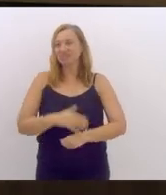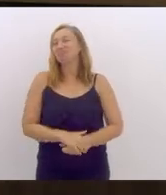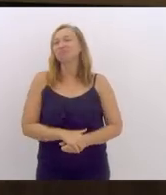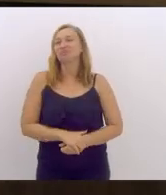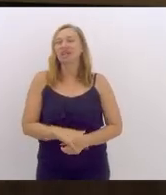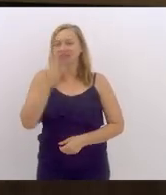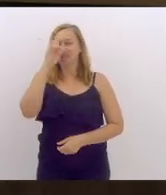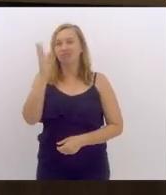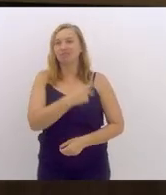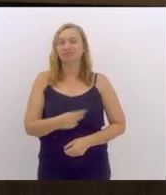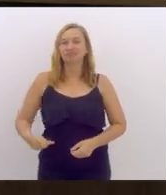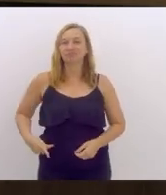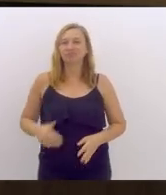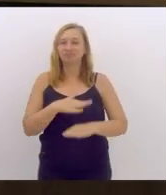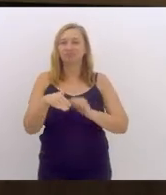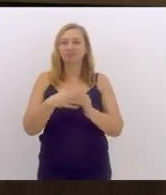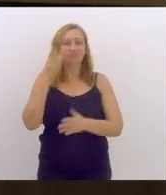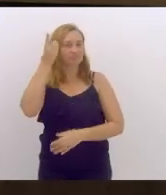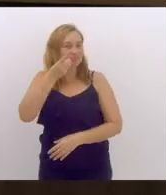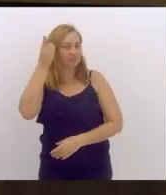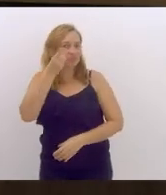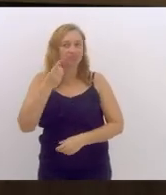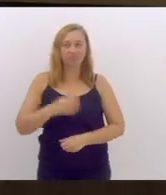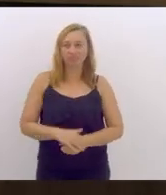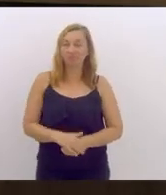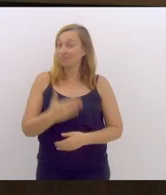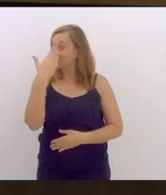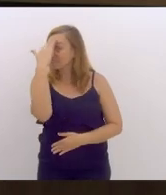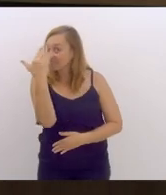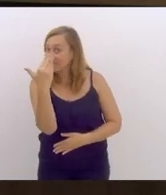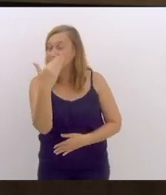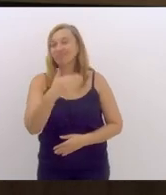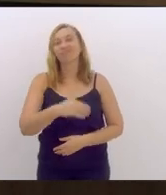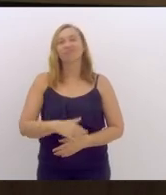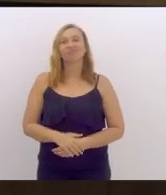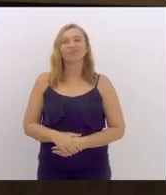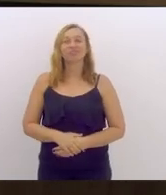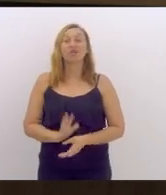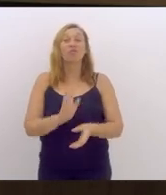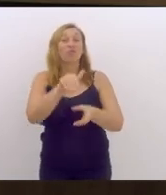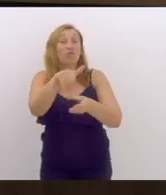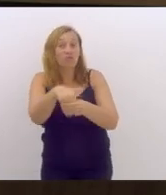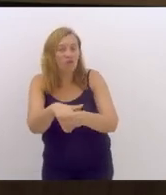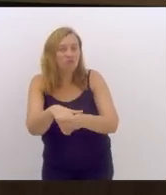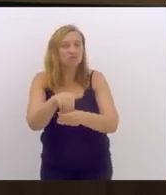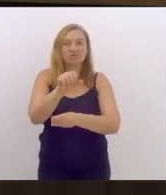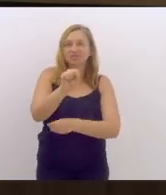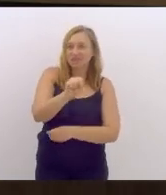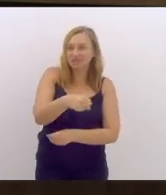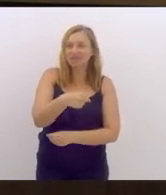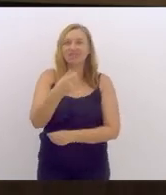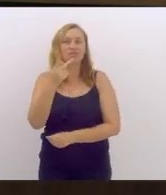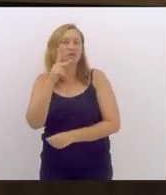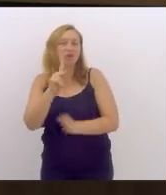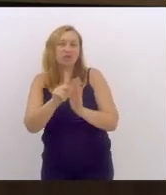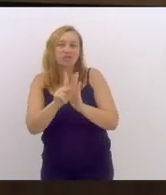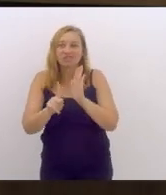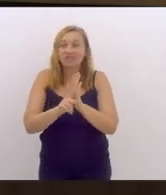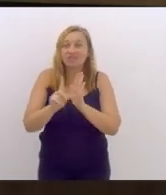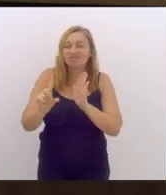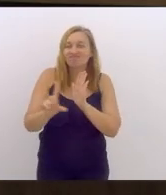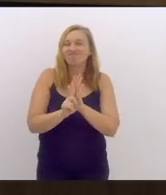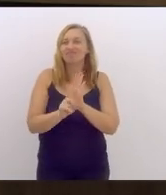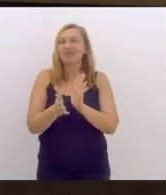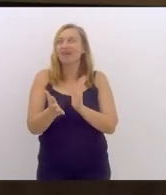senhor presidente senhoras deputadas senhores deputados Quero agradecer ao voto favorável projeto de lei que